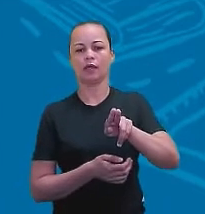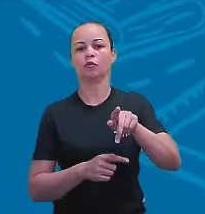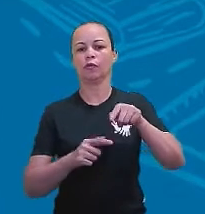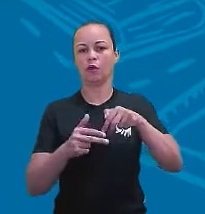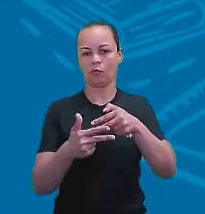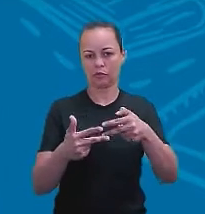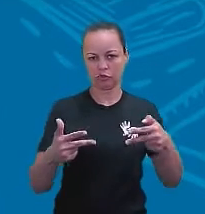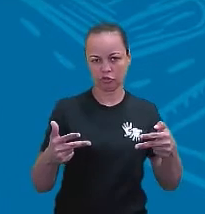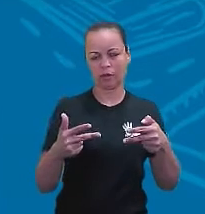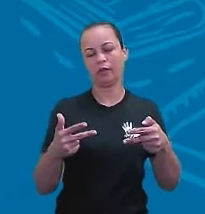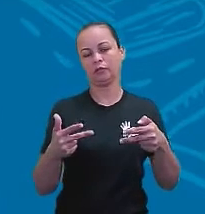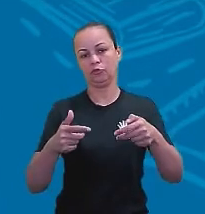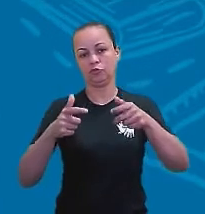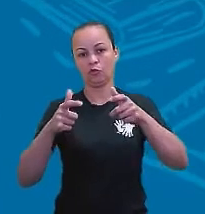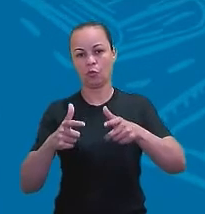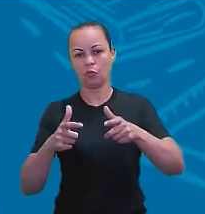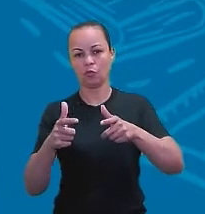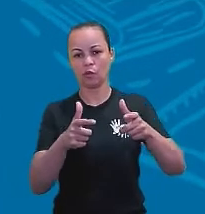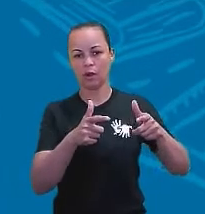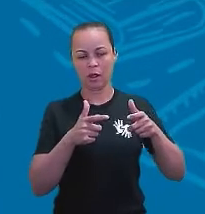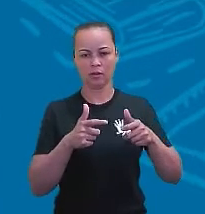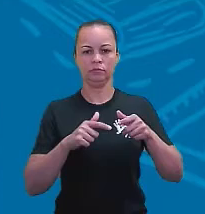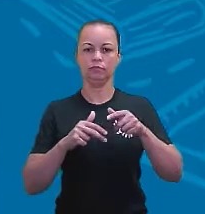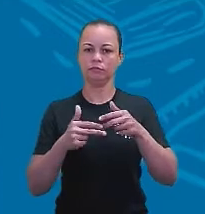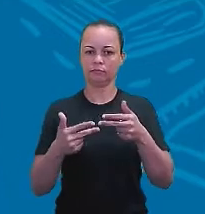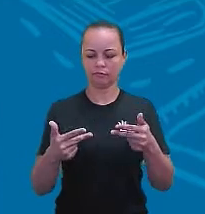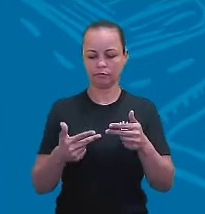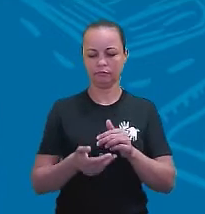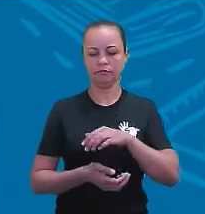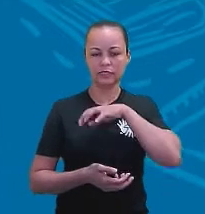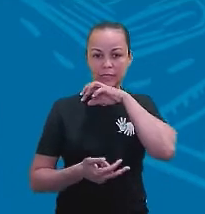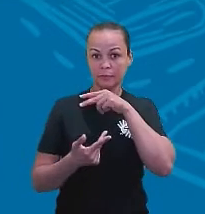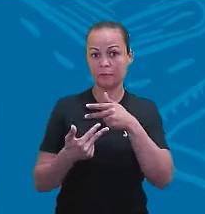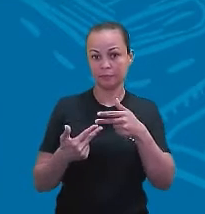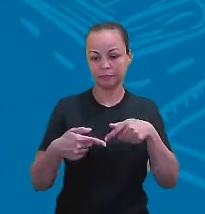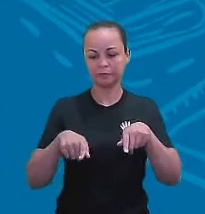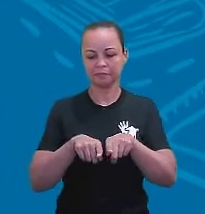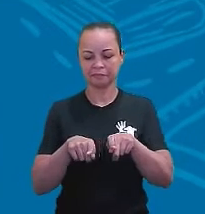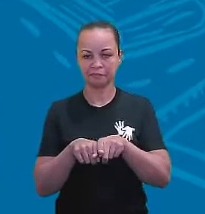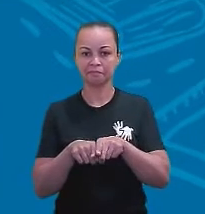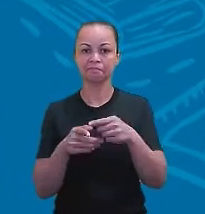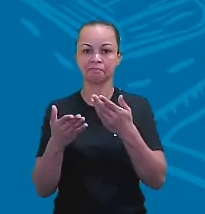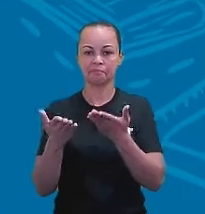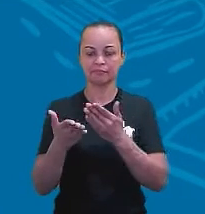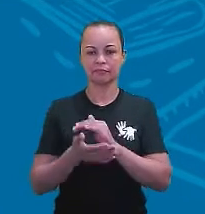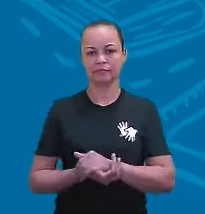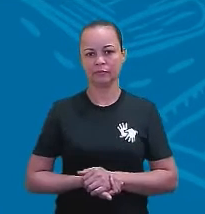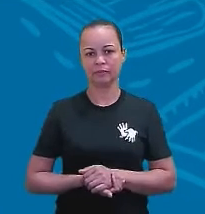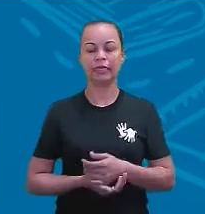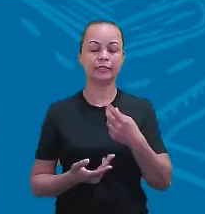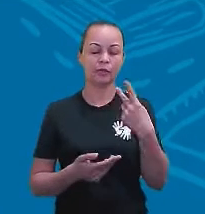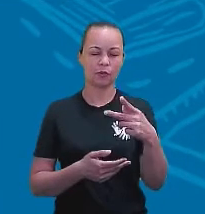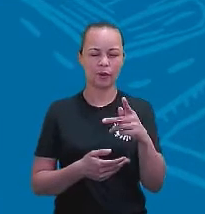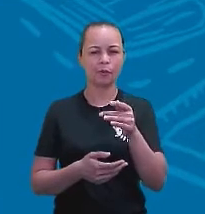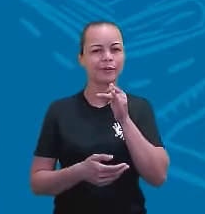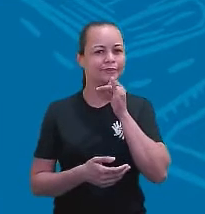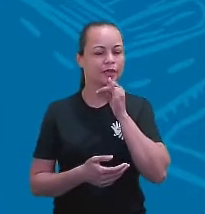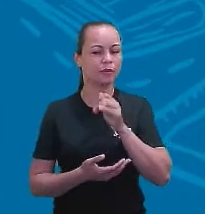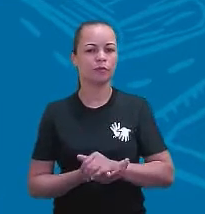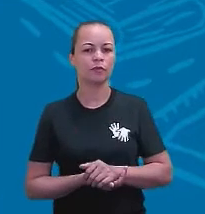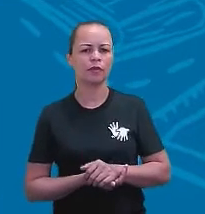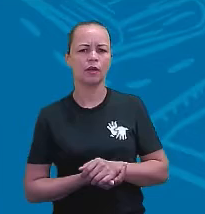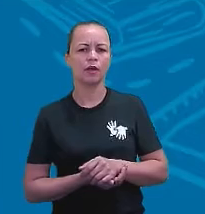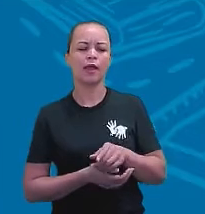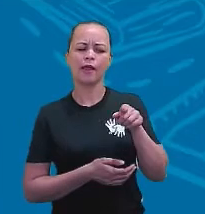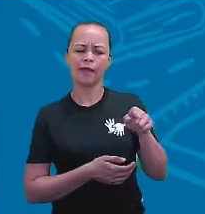objeto, coisa, lugar, singular, tá, gente? Então, no exemplo, ele é um cachorro legal.